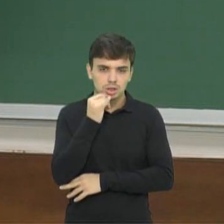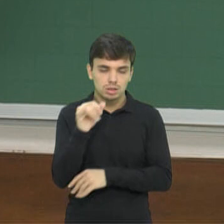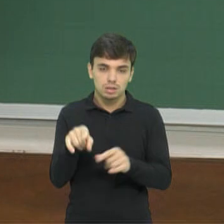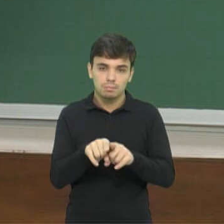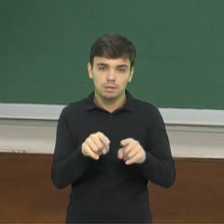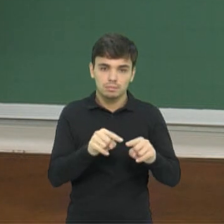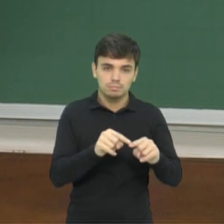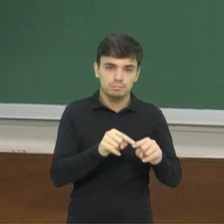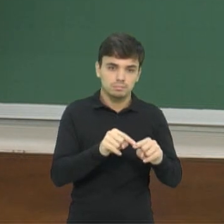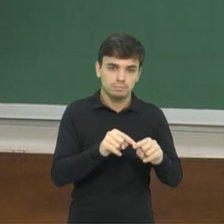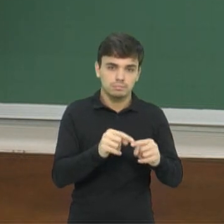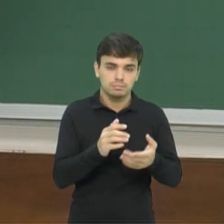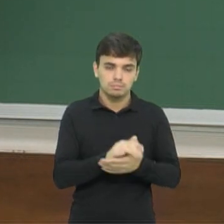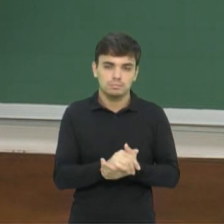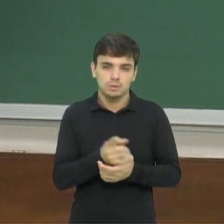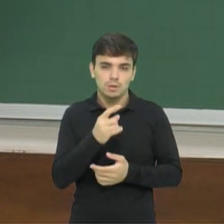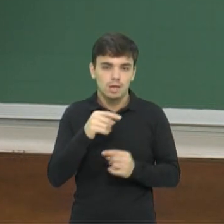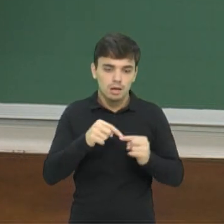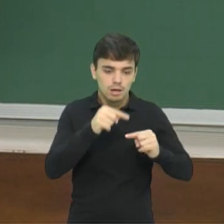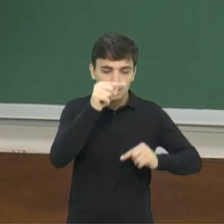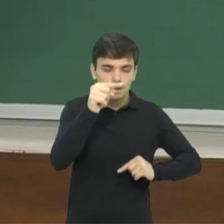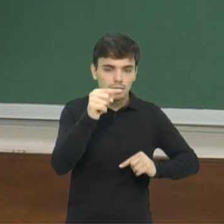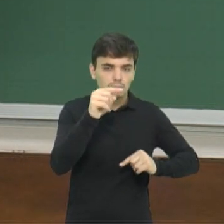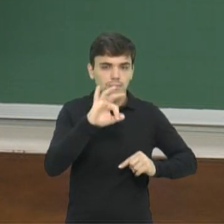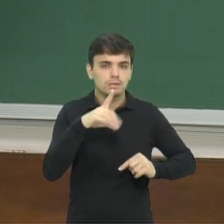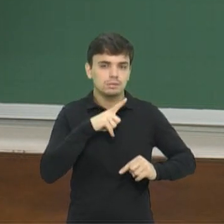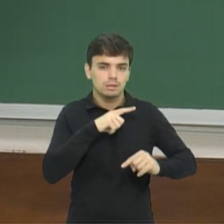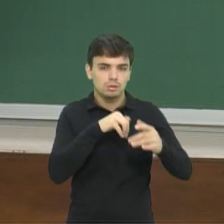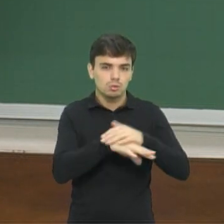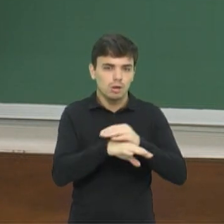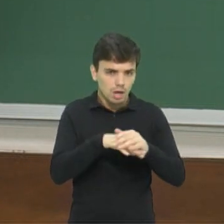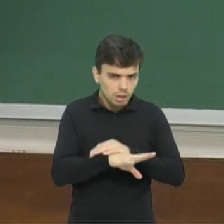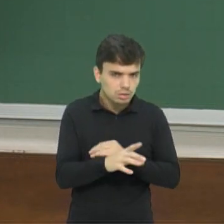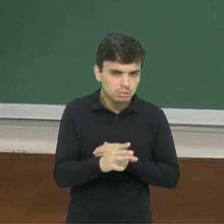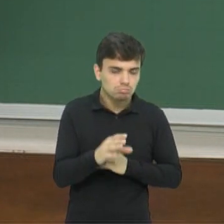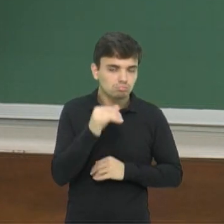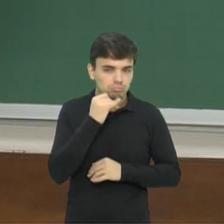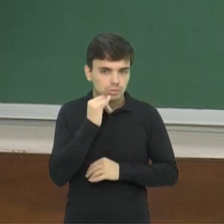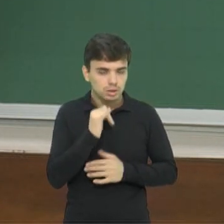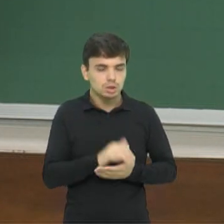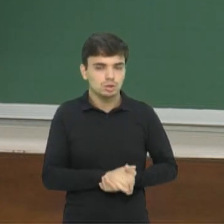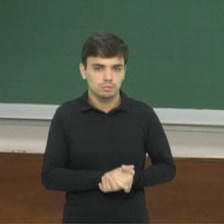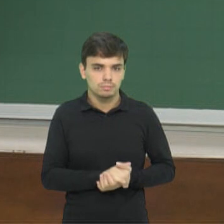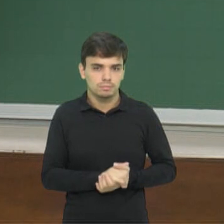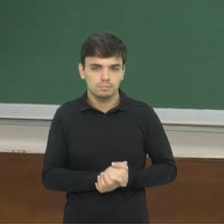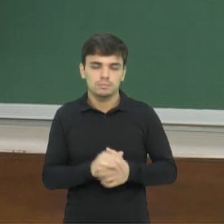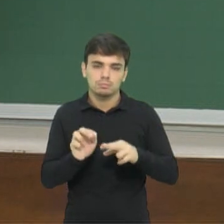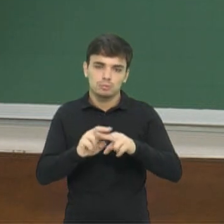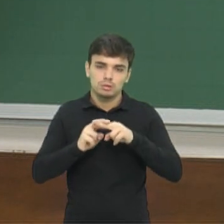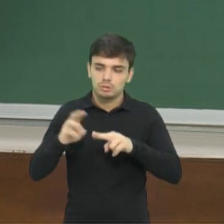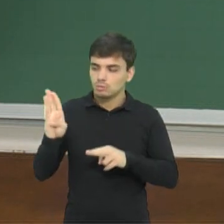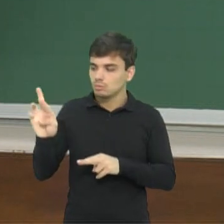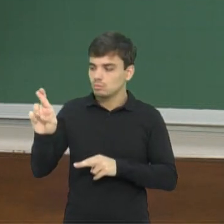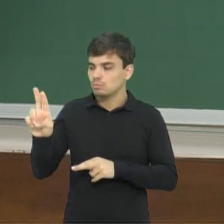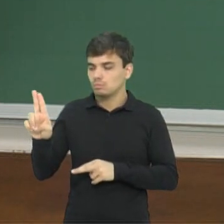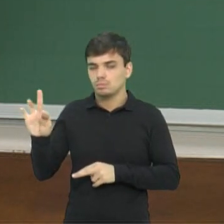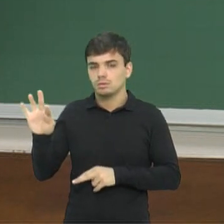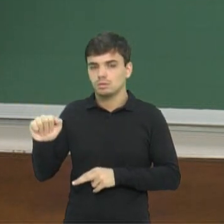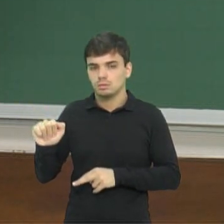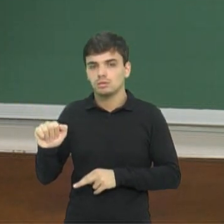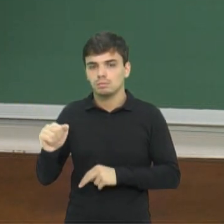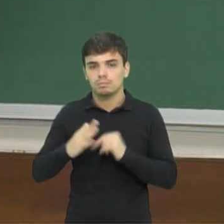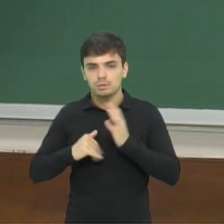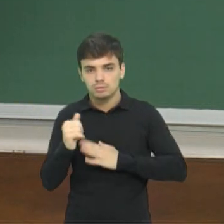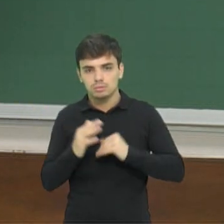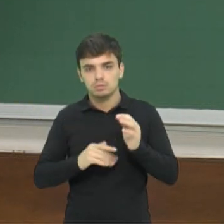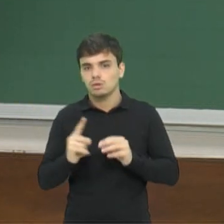alta, não é tão alta assim, mas sobra energia. Então a produção primária bruta, que é esse total de energia produzido,